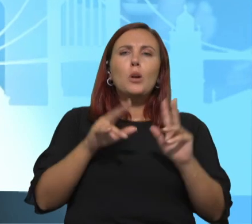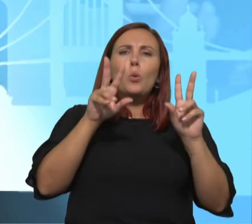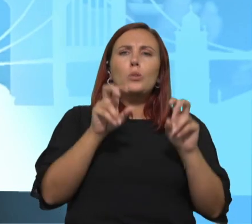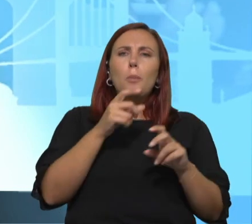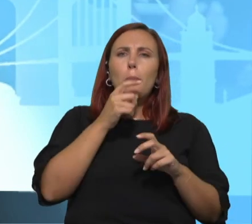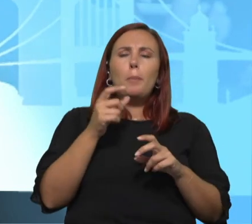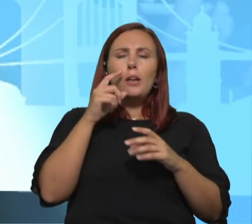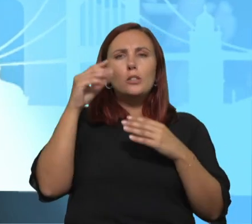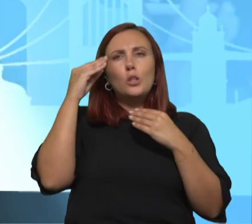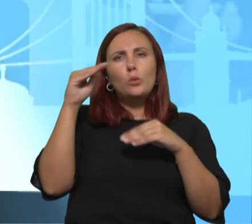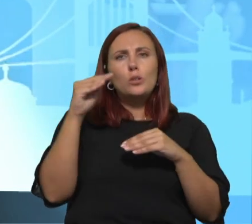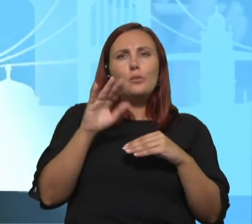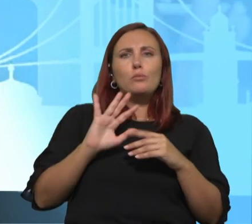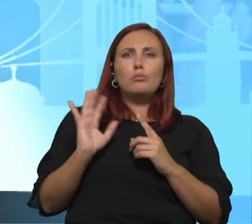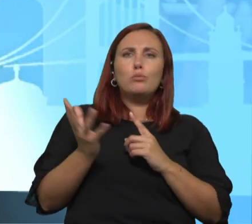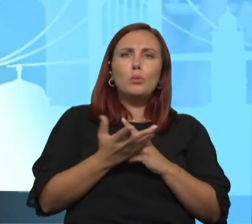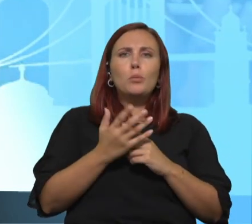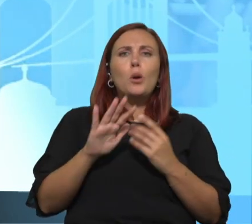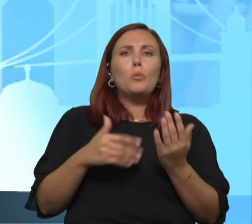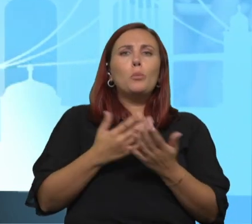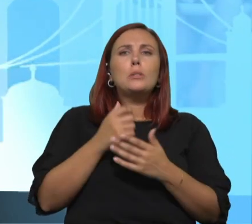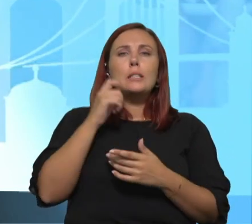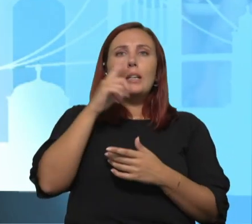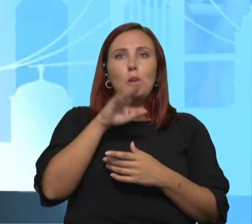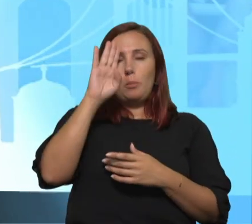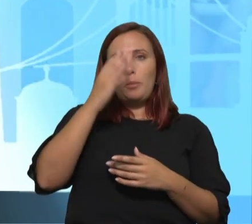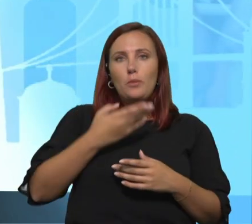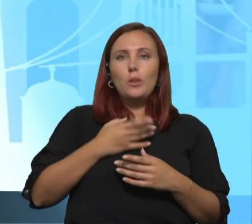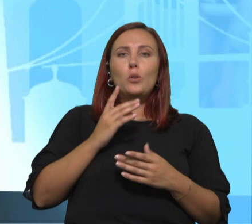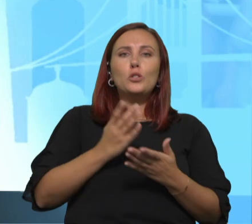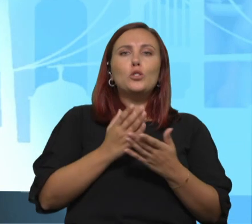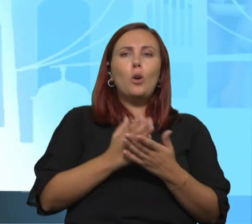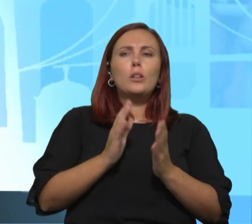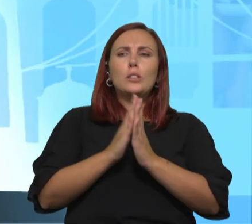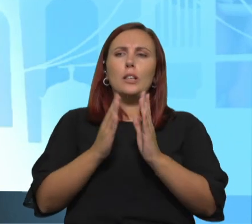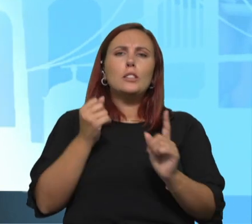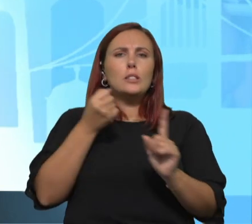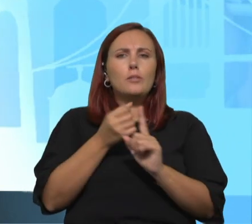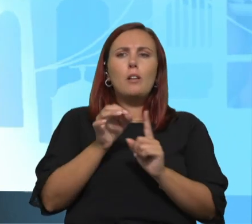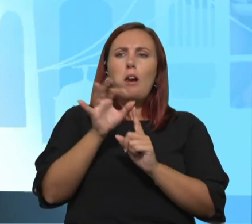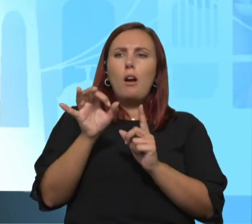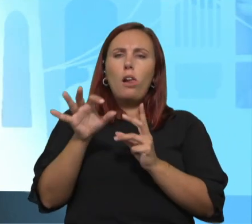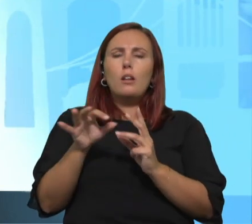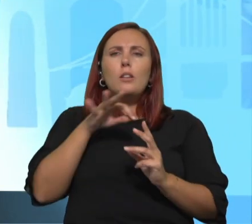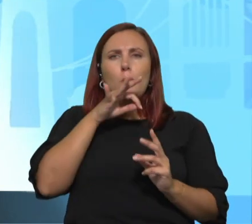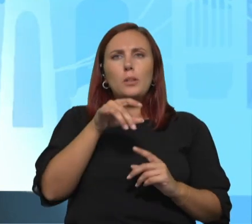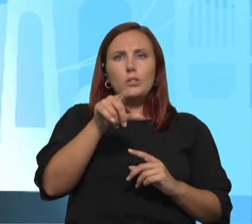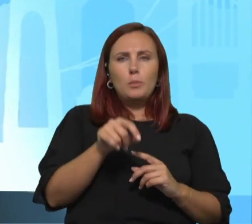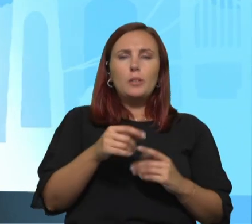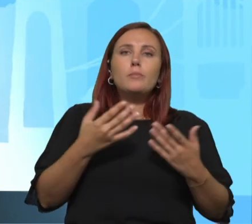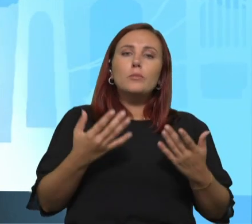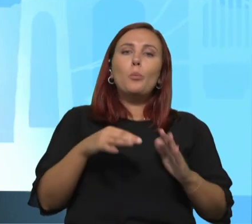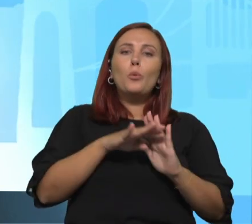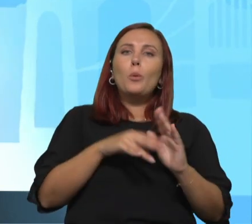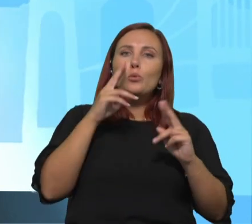Pacto Educativo Global, proposto pelo Papa Francisco e que desafia escolas, paróquias e famílias. Neste programa vamos descobrir como faz